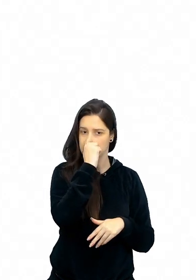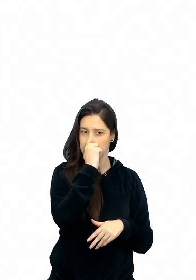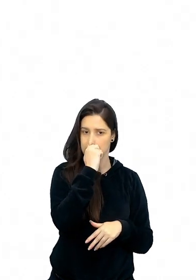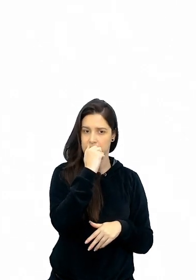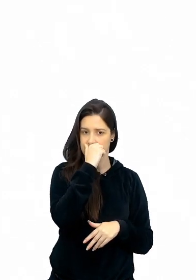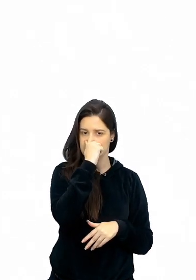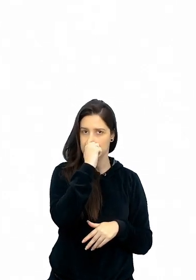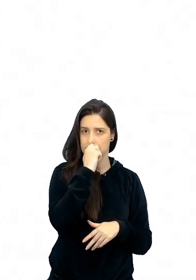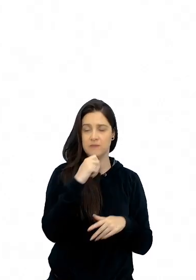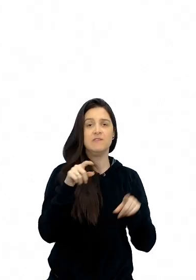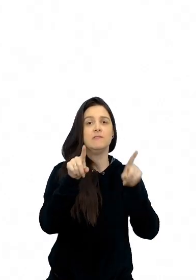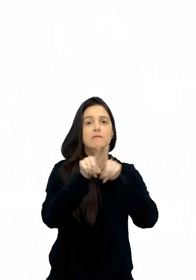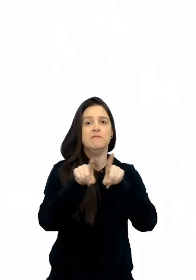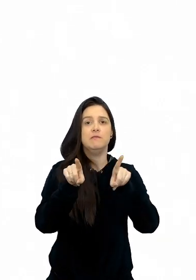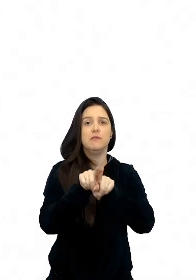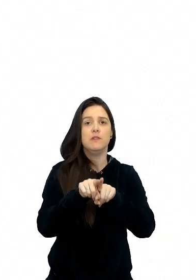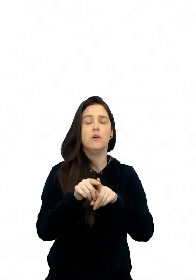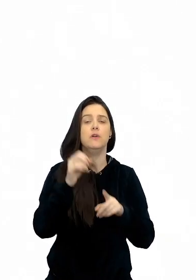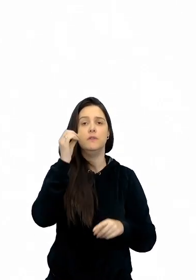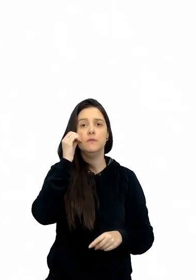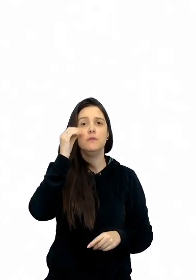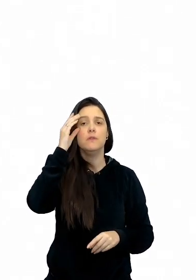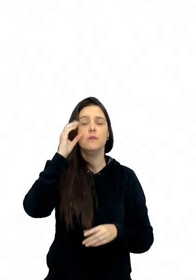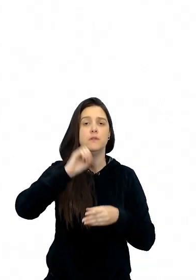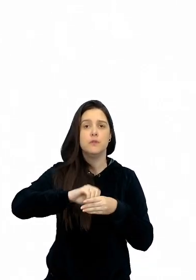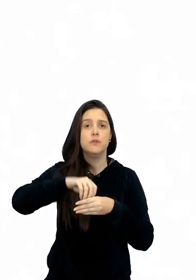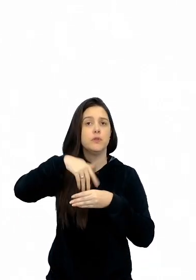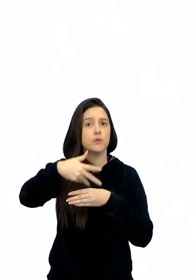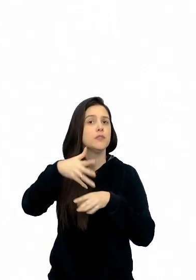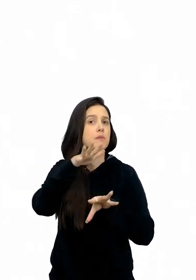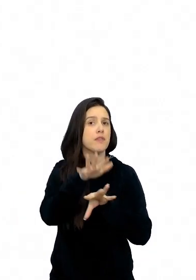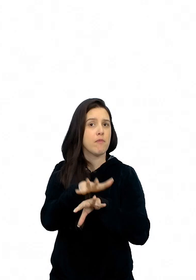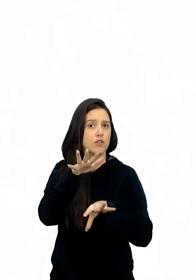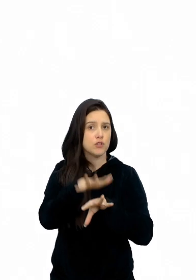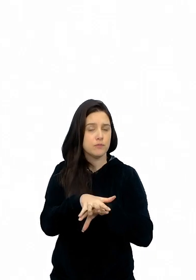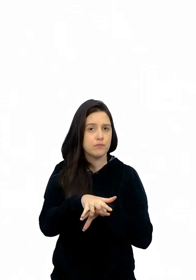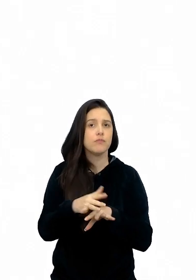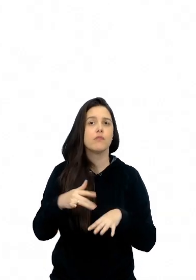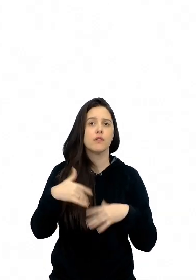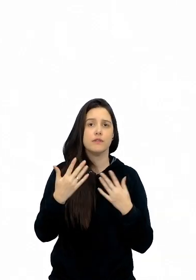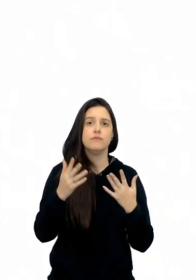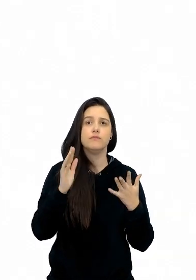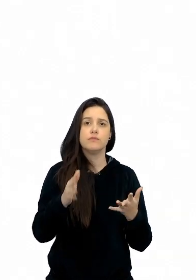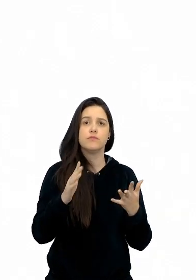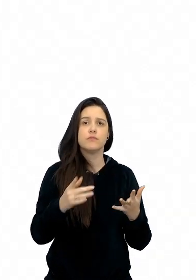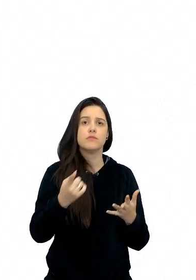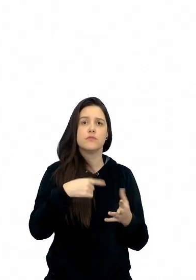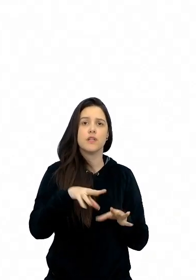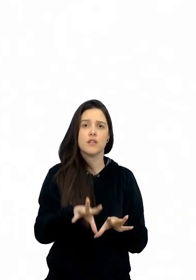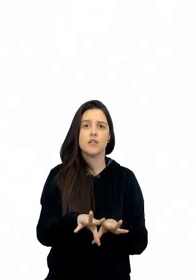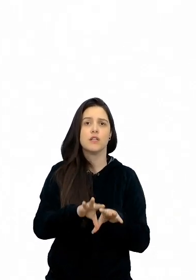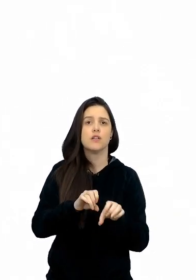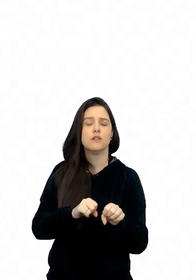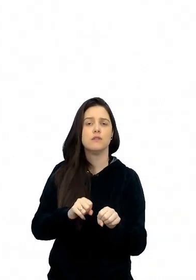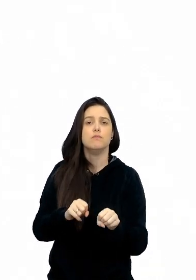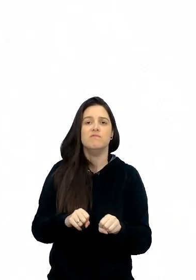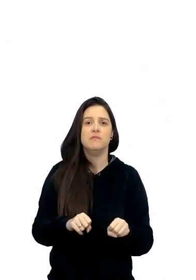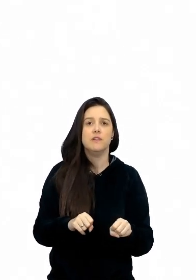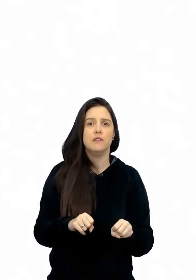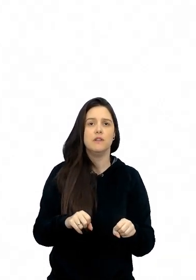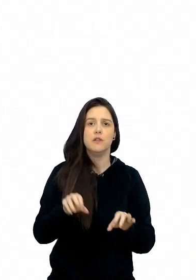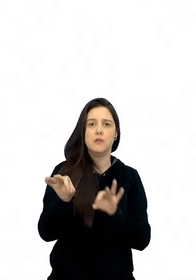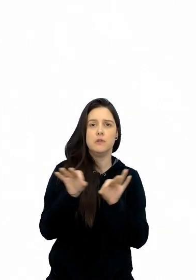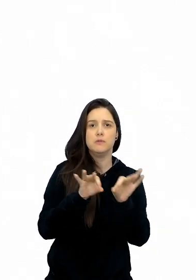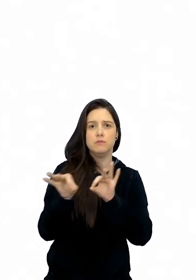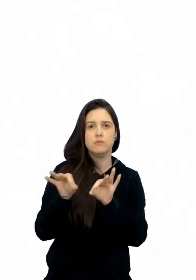né? E também conhecimento do conteúdo da matemática. Essa formação, né, que a gente